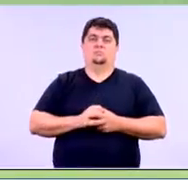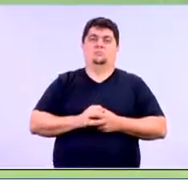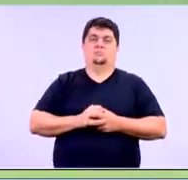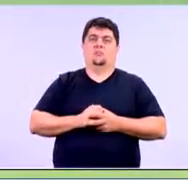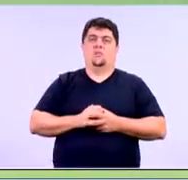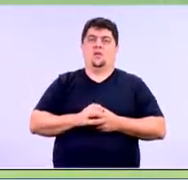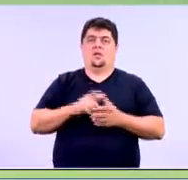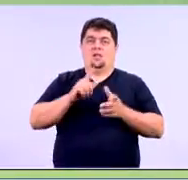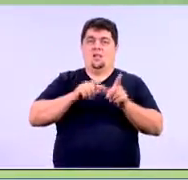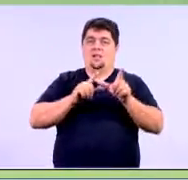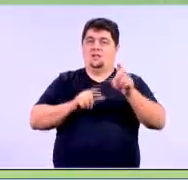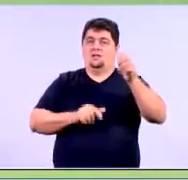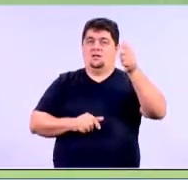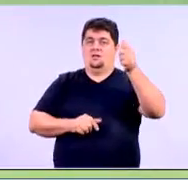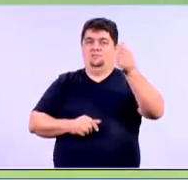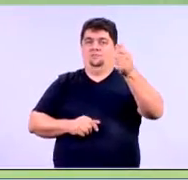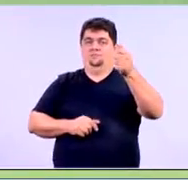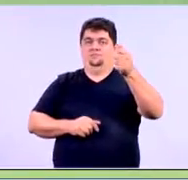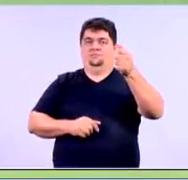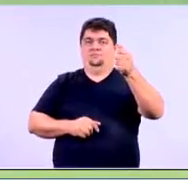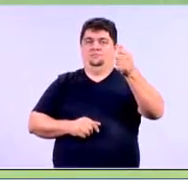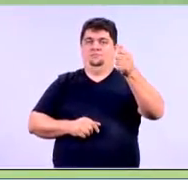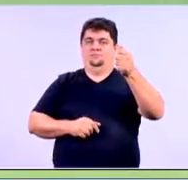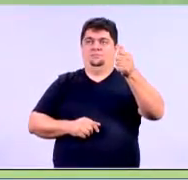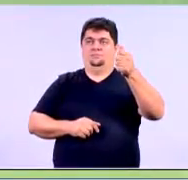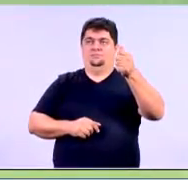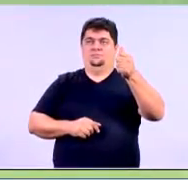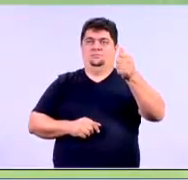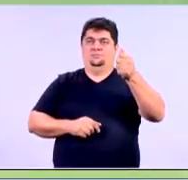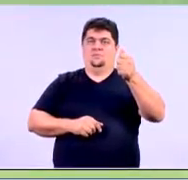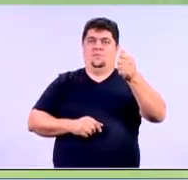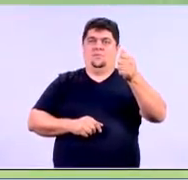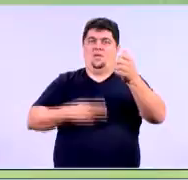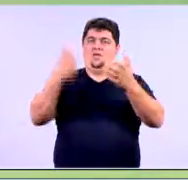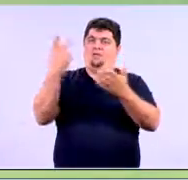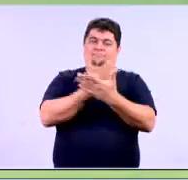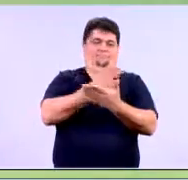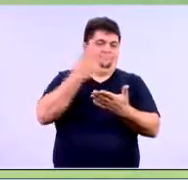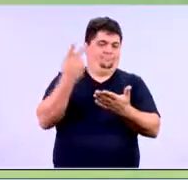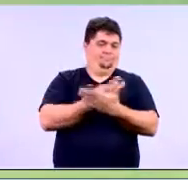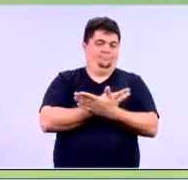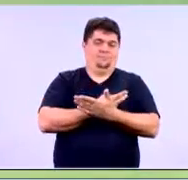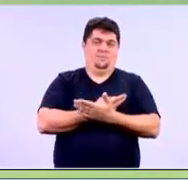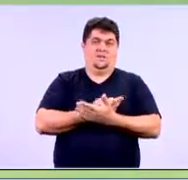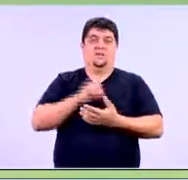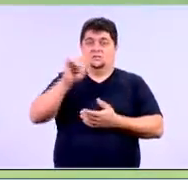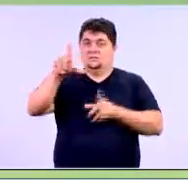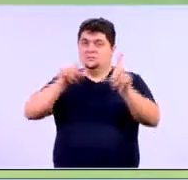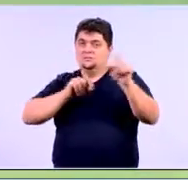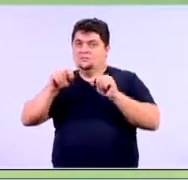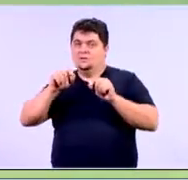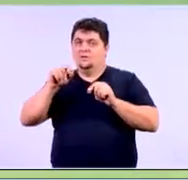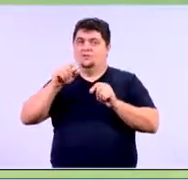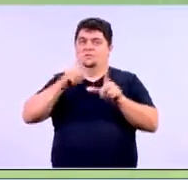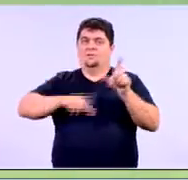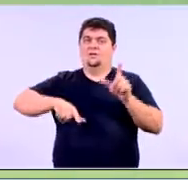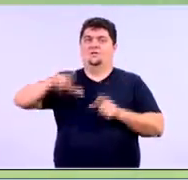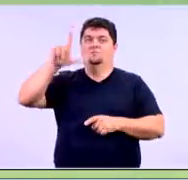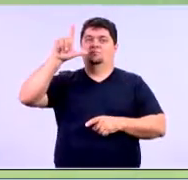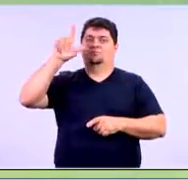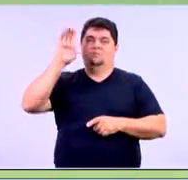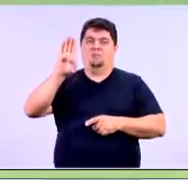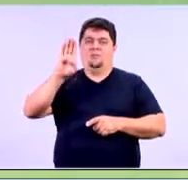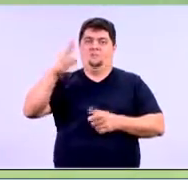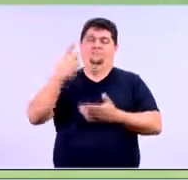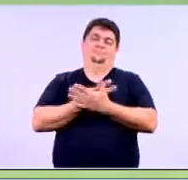a letra A está errado, equivocado, professor. Agora, quem marcou a letra B também